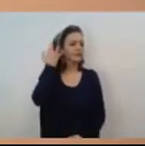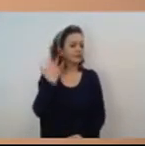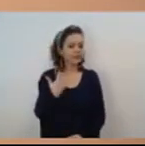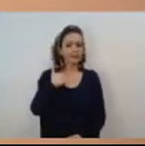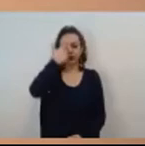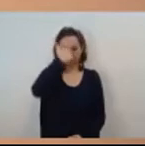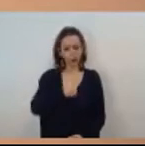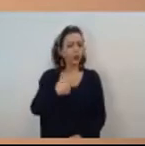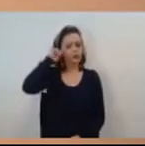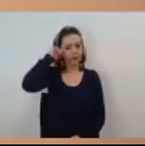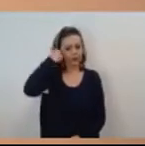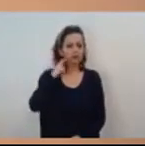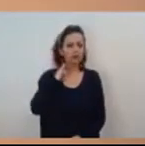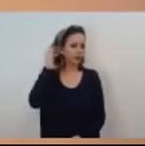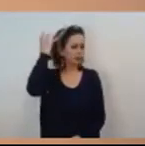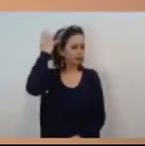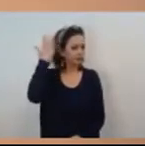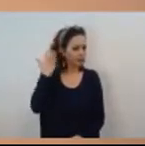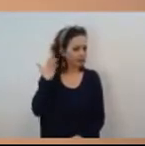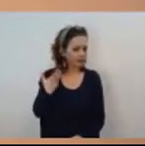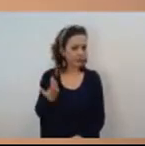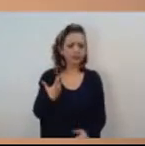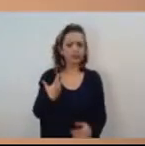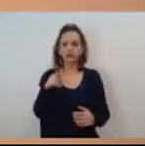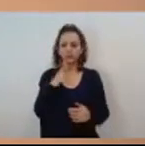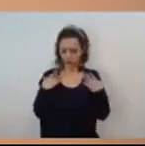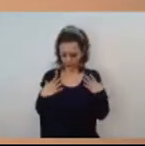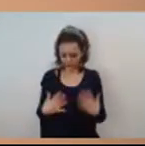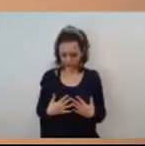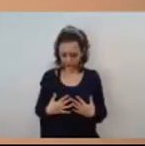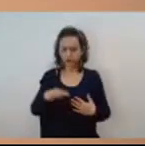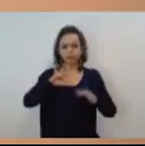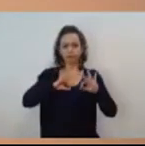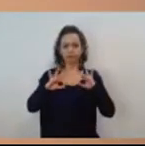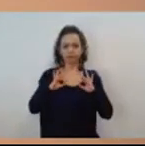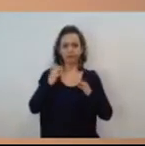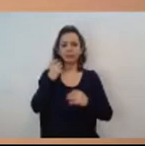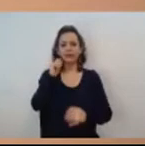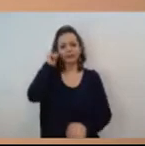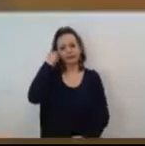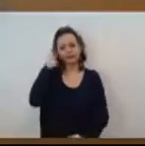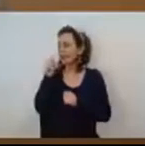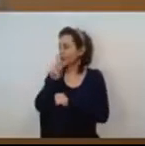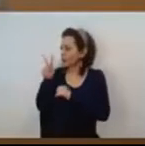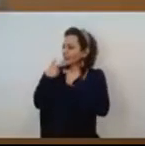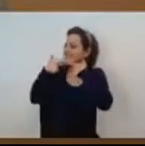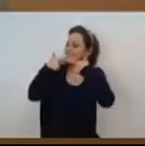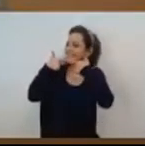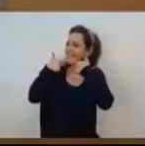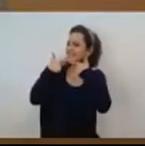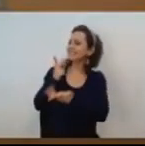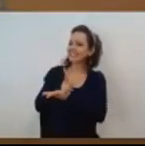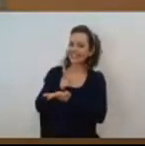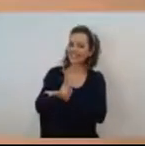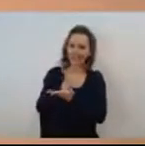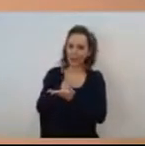encaracolado né tô aqui com vestido branco e preto vou tá sempre sorrindo para você né Essa minha forma